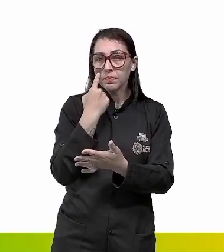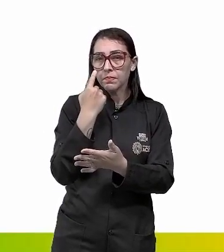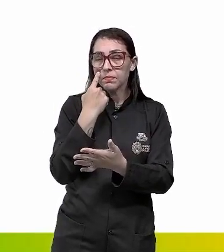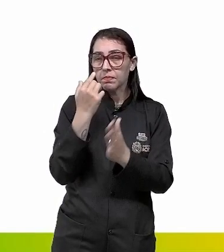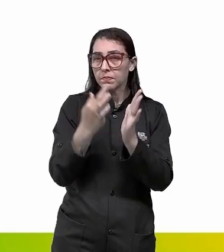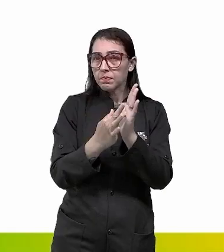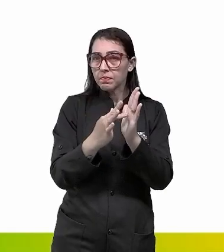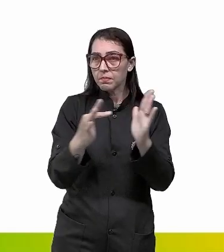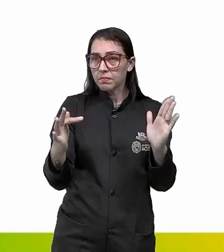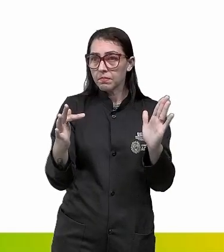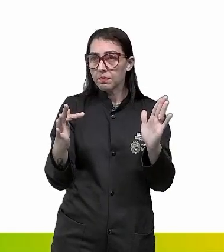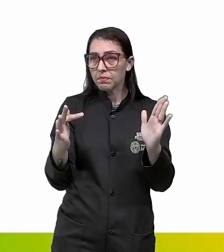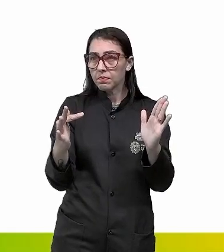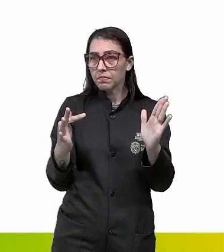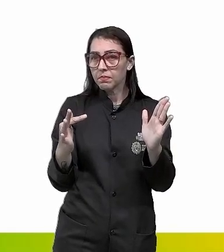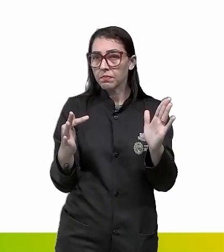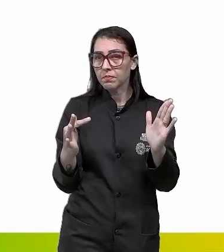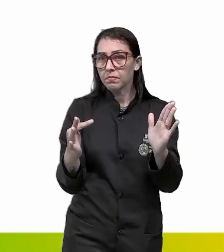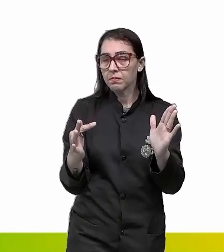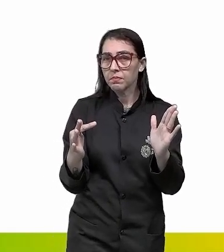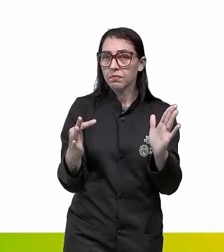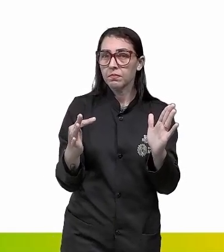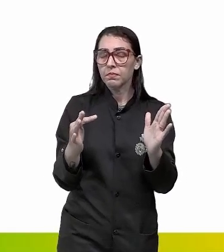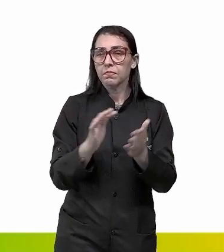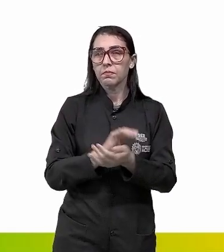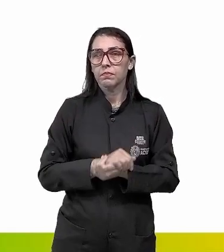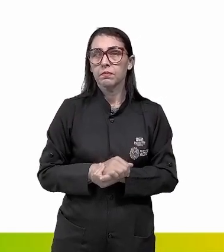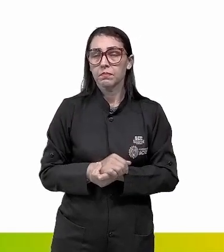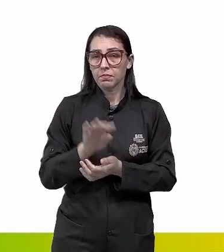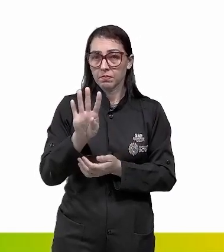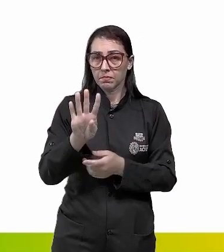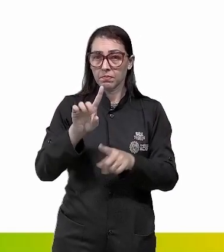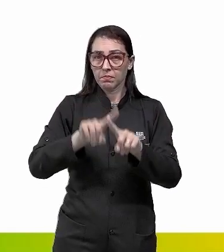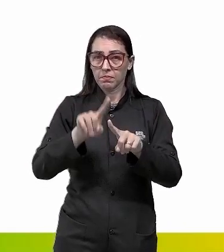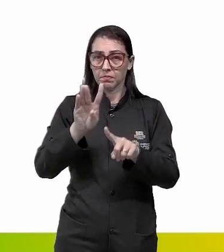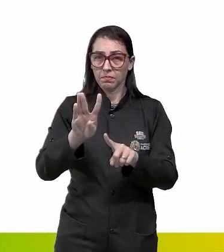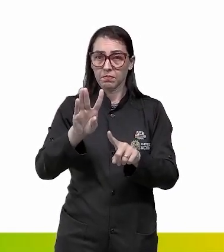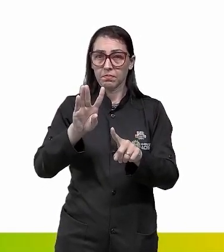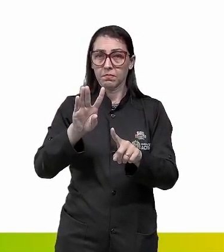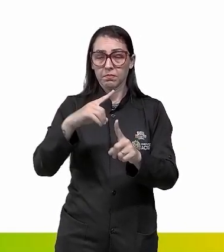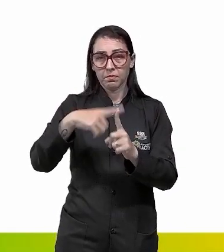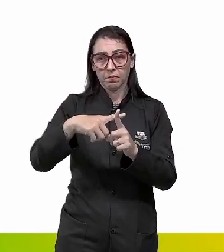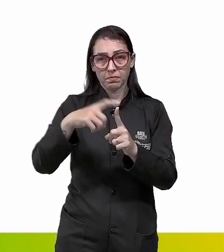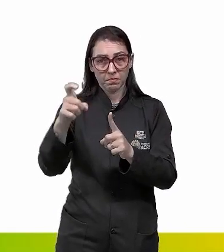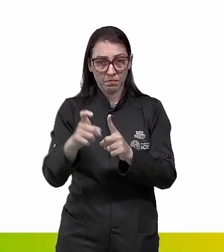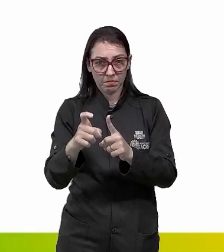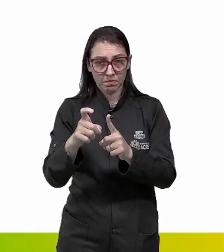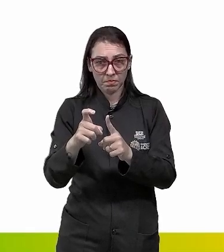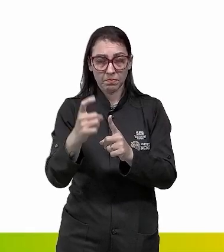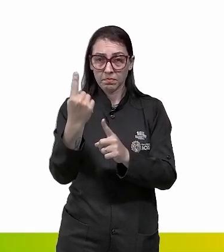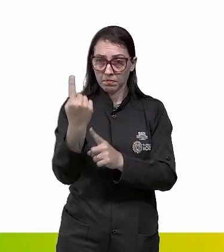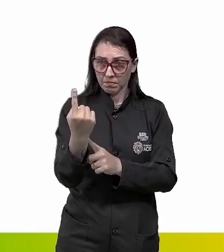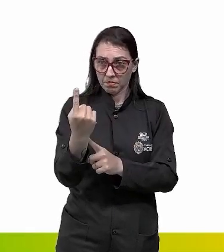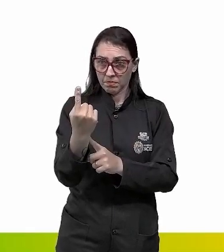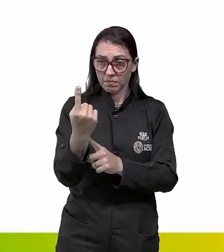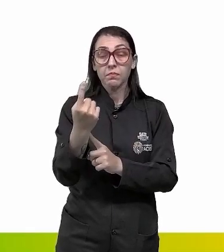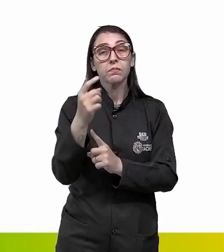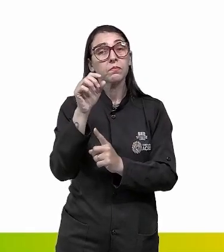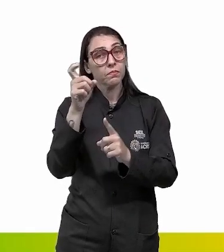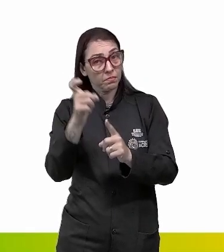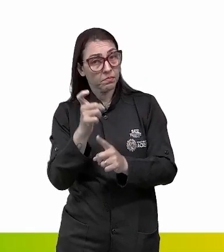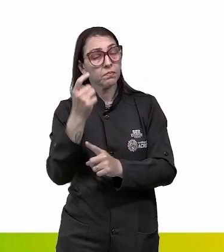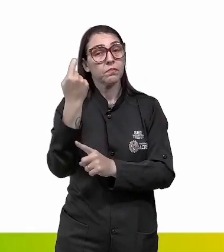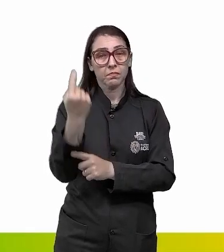fórmula, ou para essa daqui, eu prefiro essa, 4 vezes 4 mais x, quando o x é 1. Quando o x é